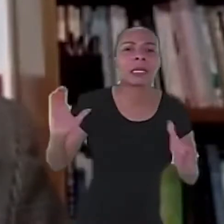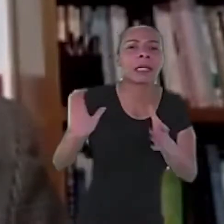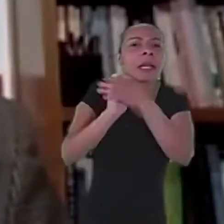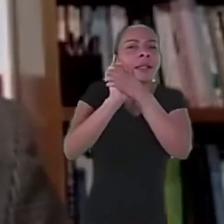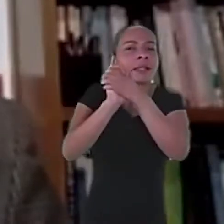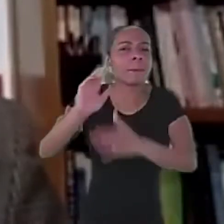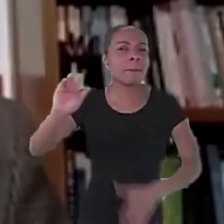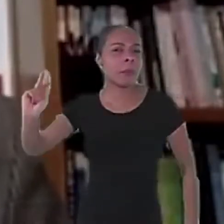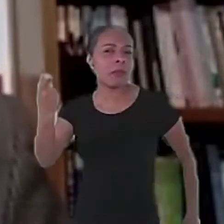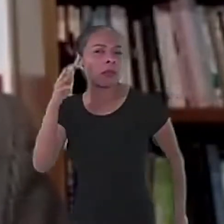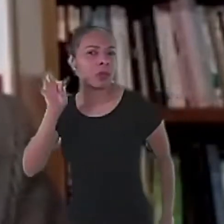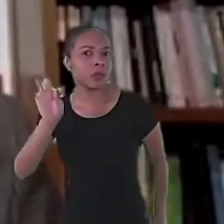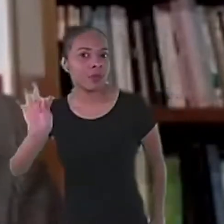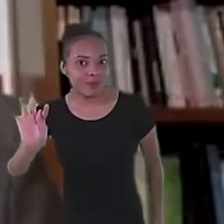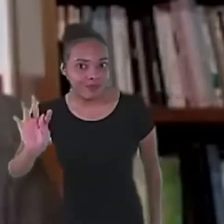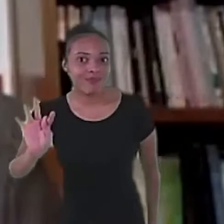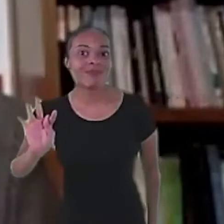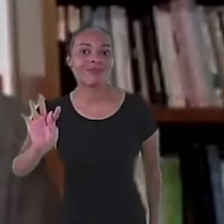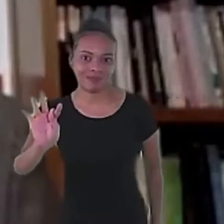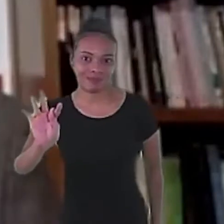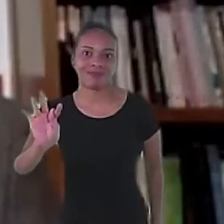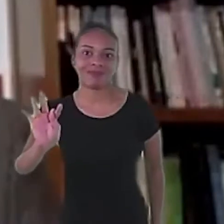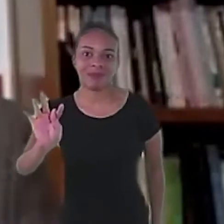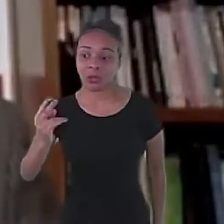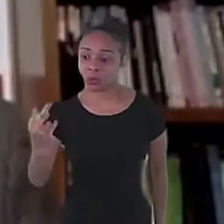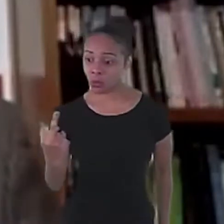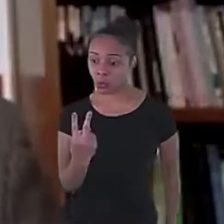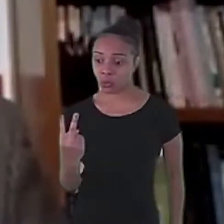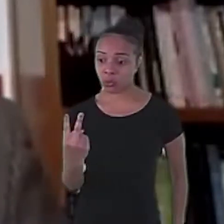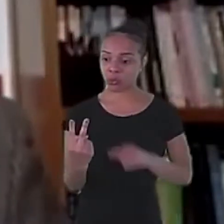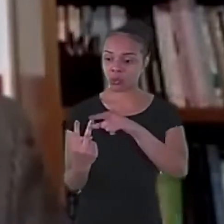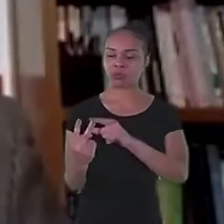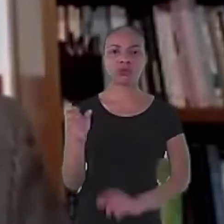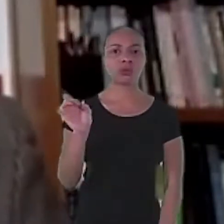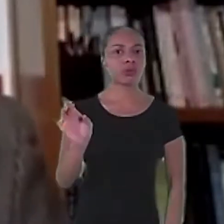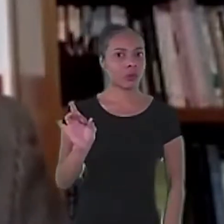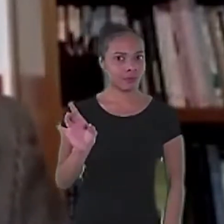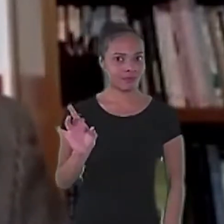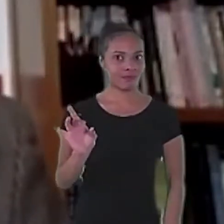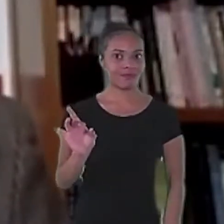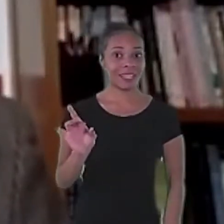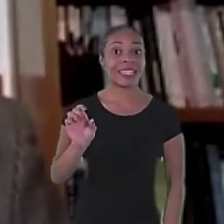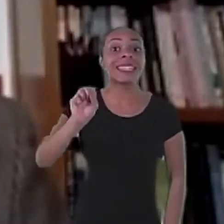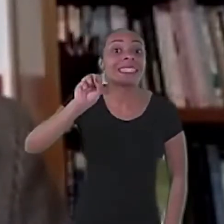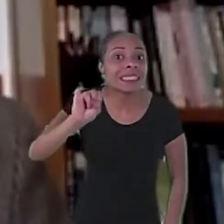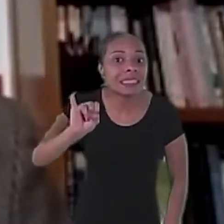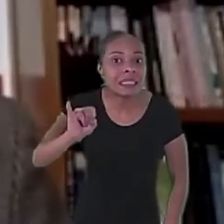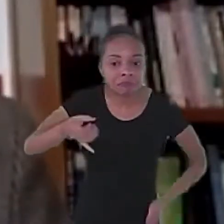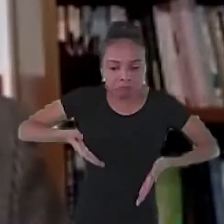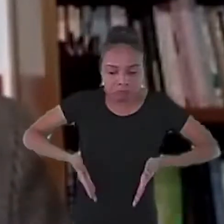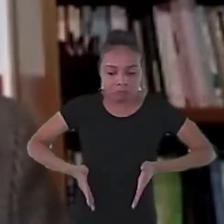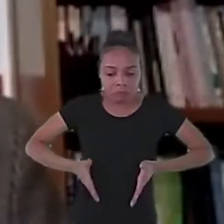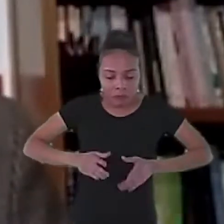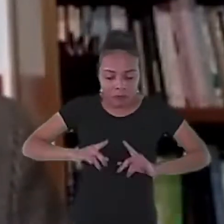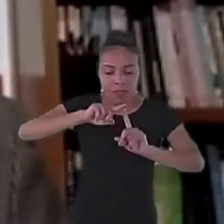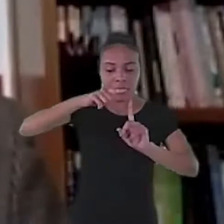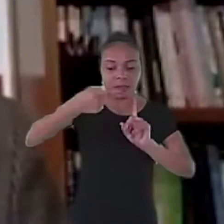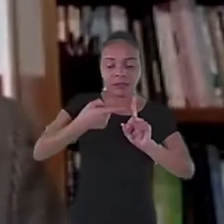heterossexual monogâmico e para fins de procriação. As religiões até